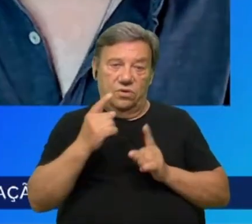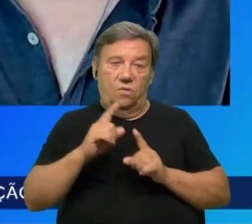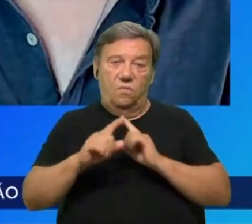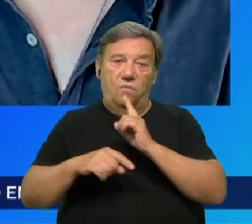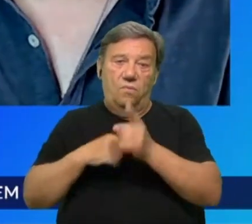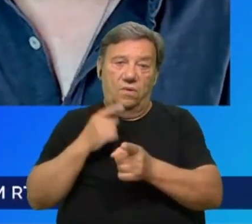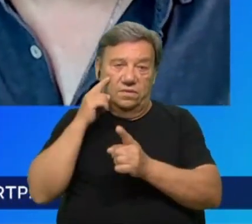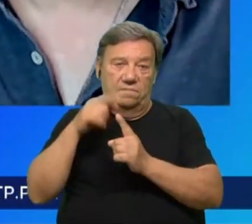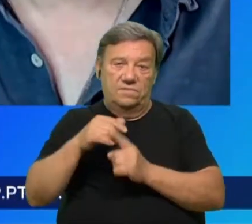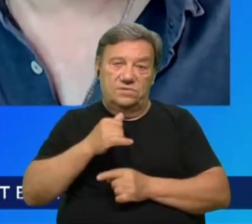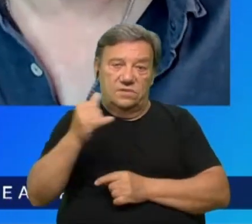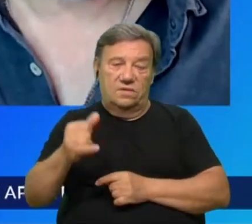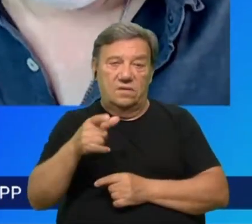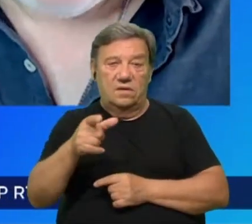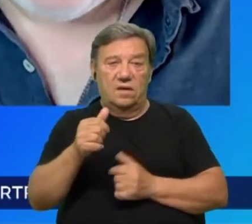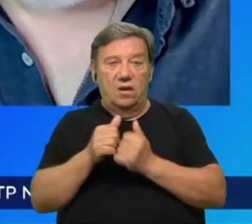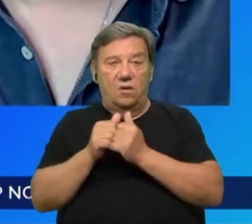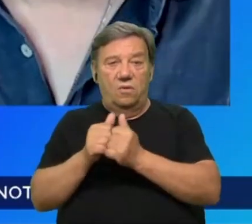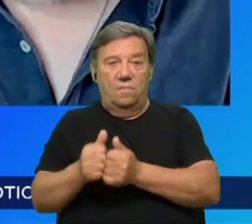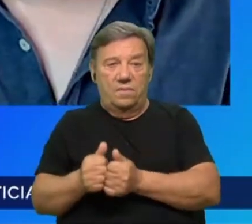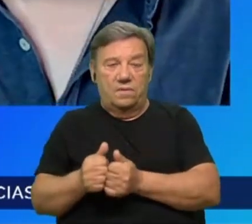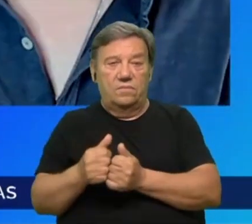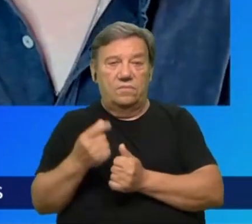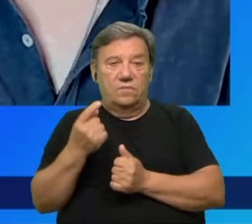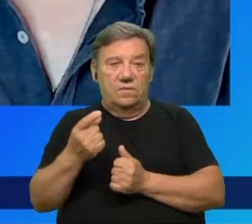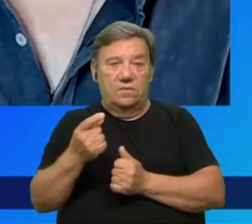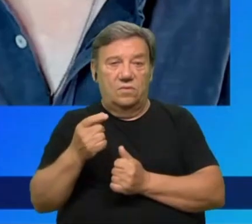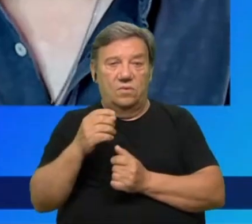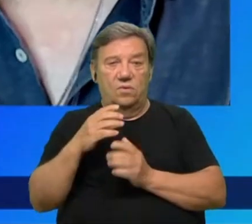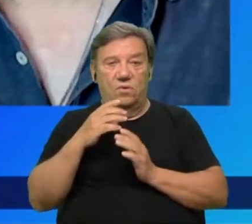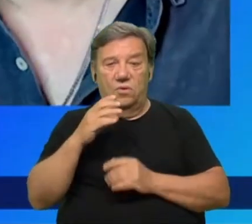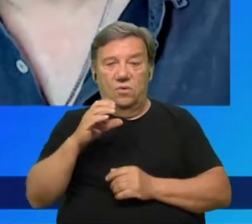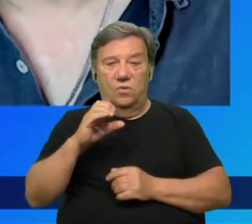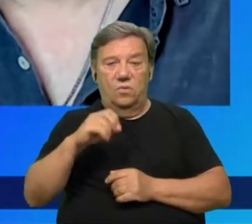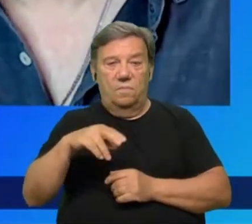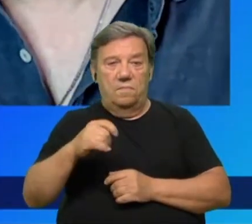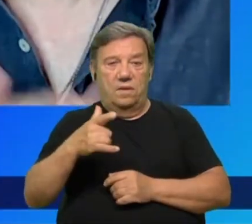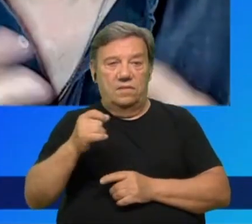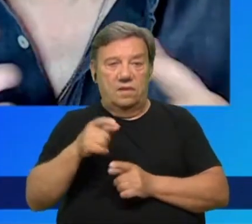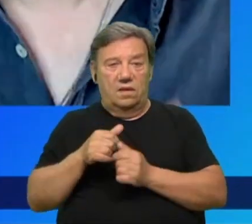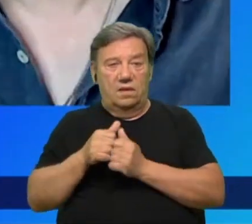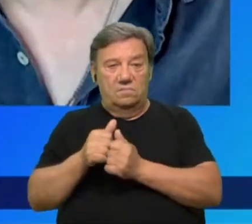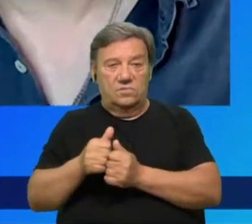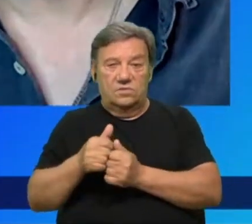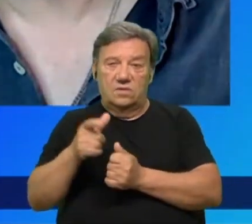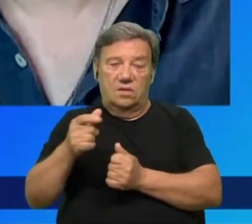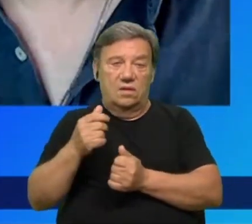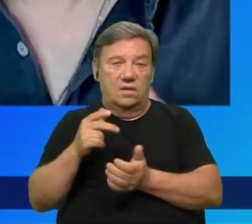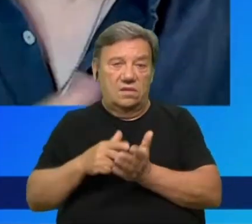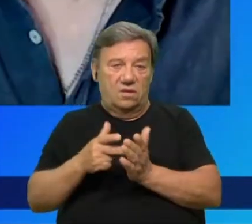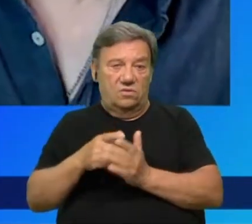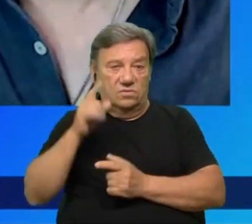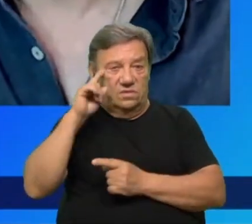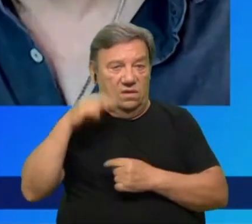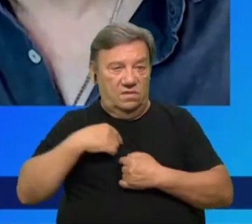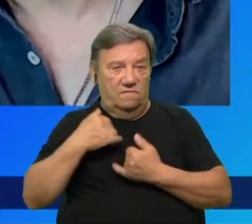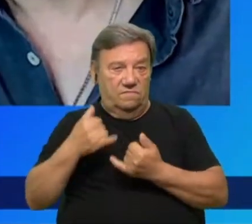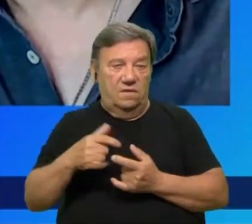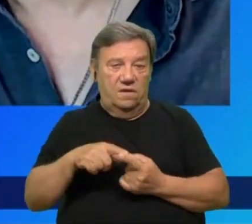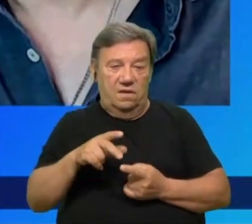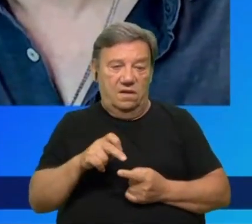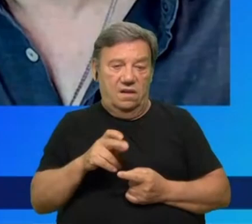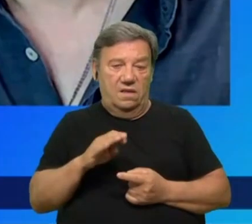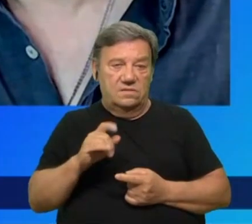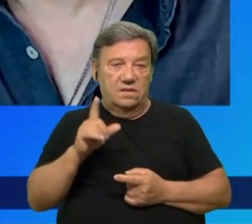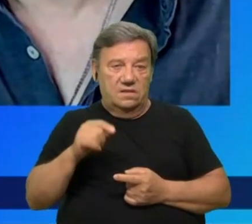outra missão que é acompanhar um cometa. Ora, isto é uma missão tecnologicamente muito desafiante. A NASA também tem